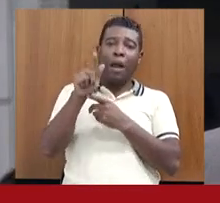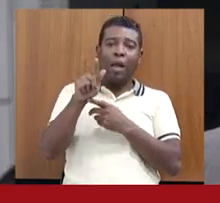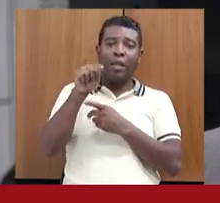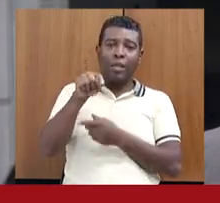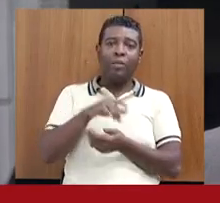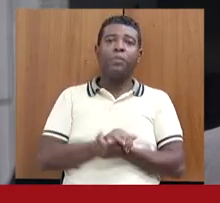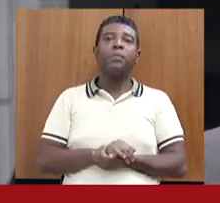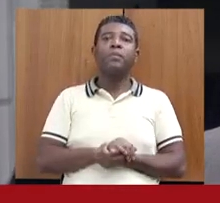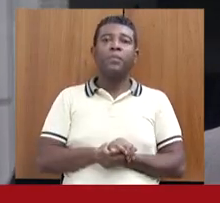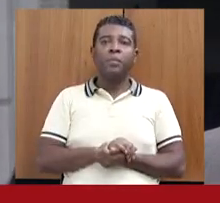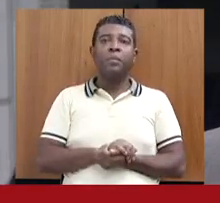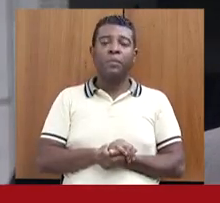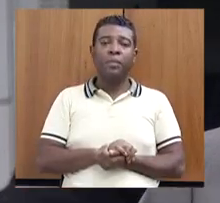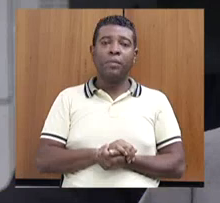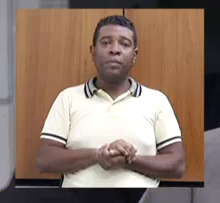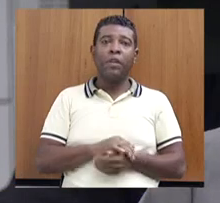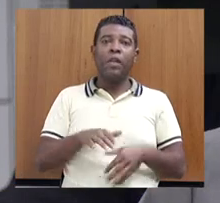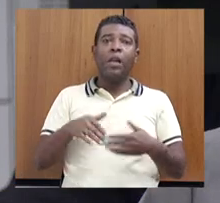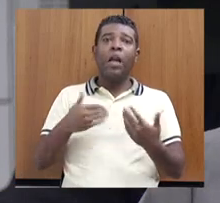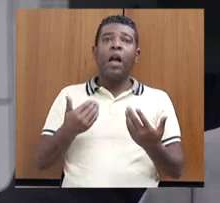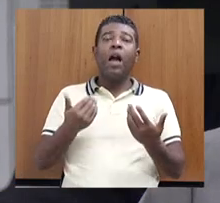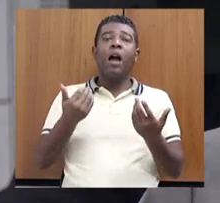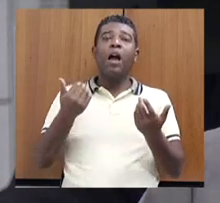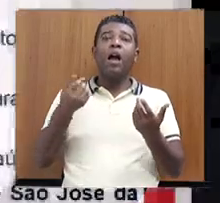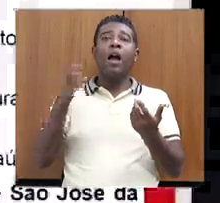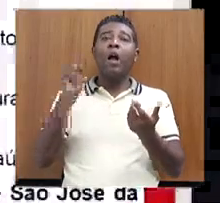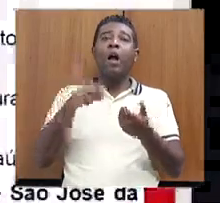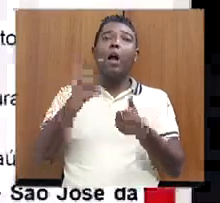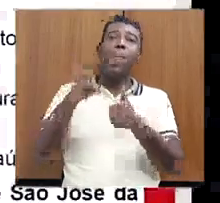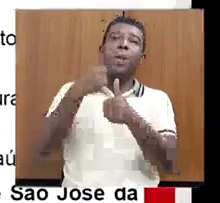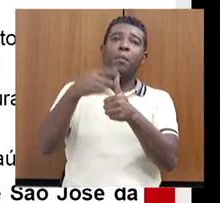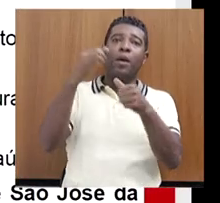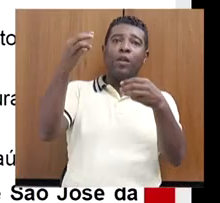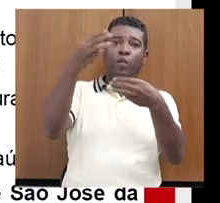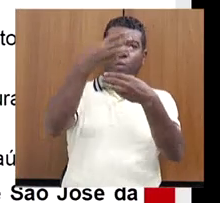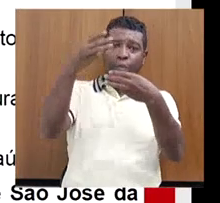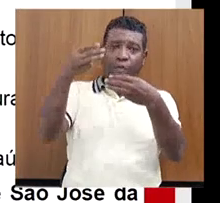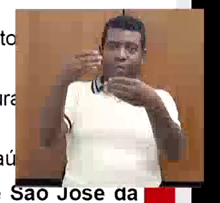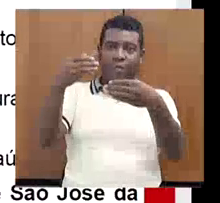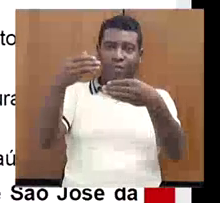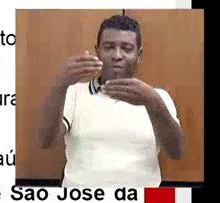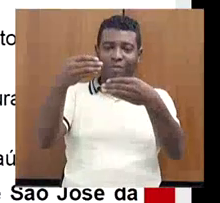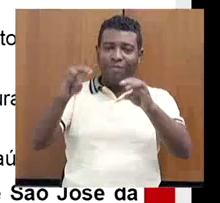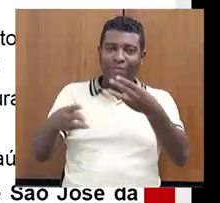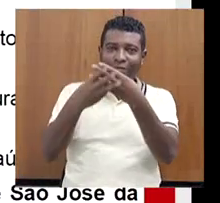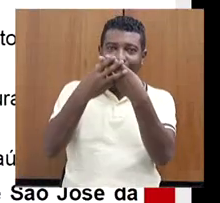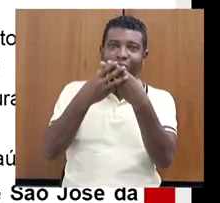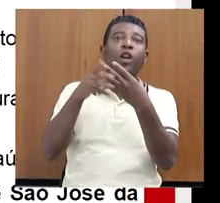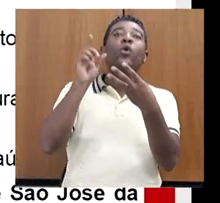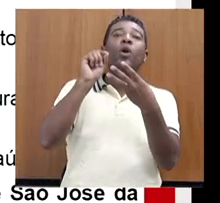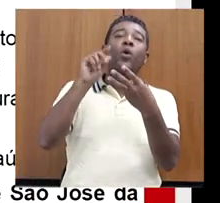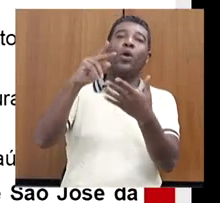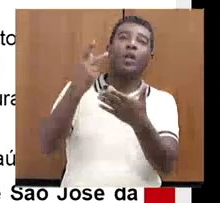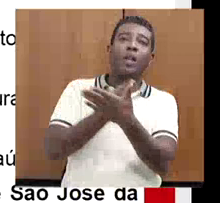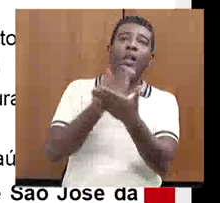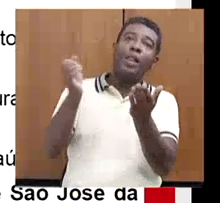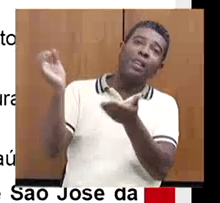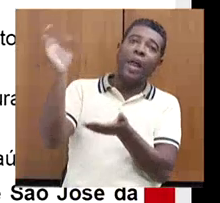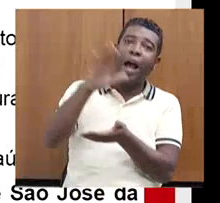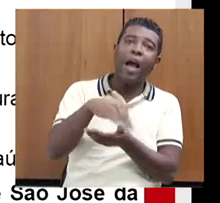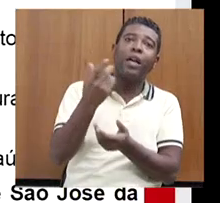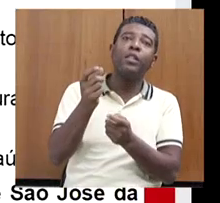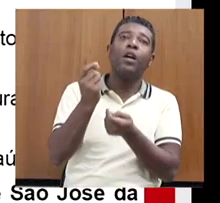favor. Nesse primeiro slide, a gente traz as informações referentes à resposta